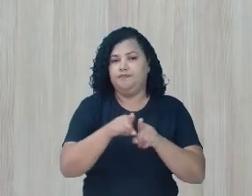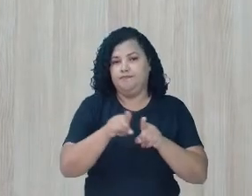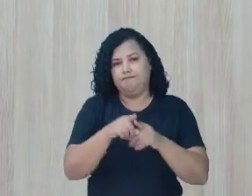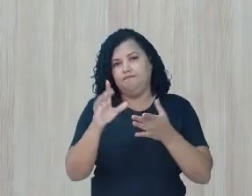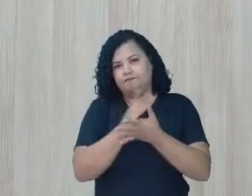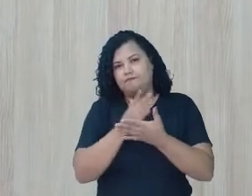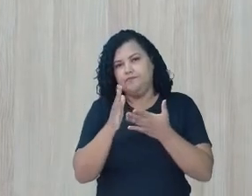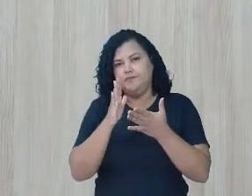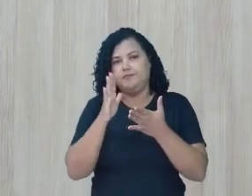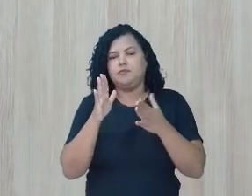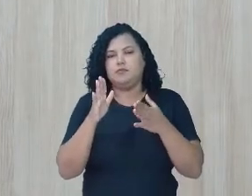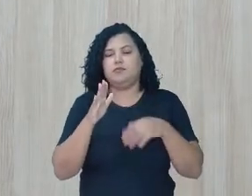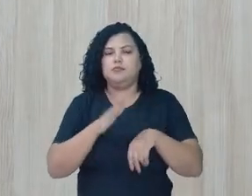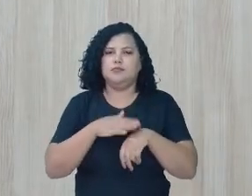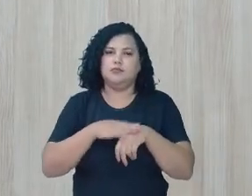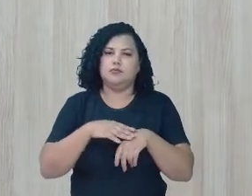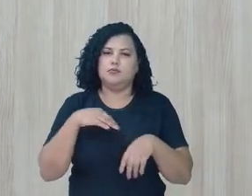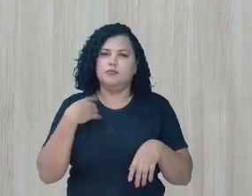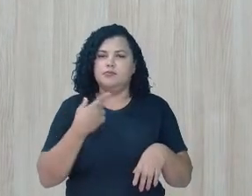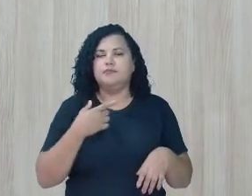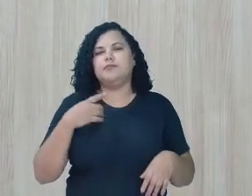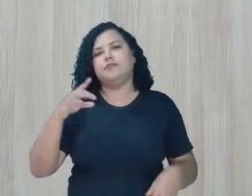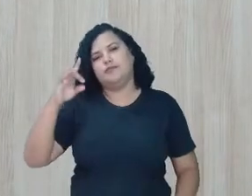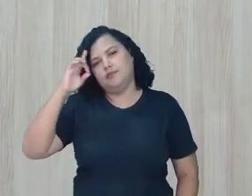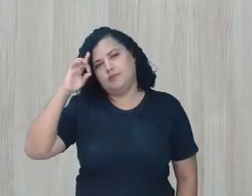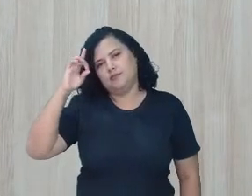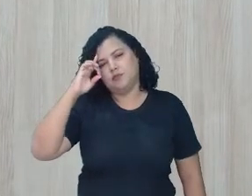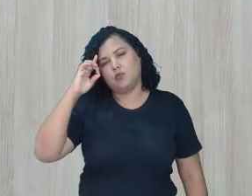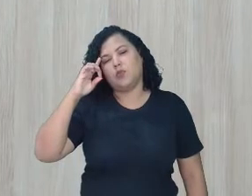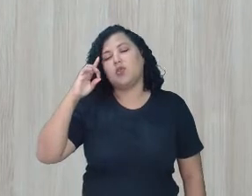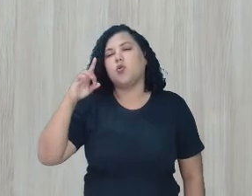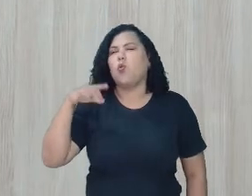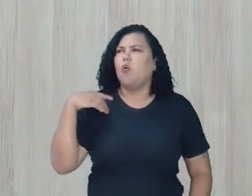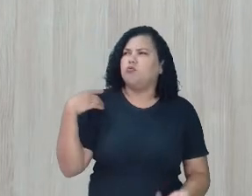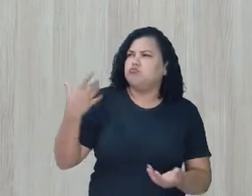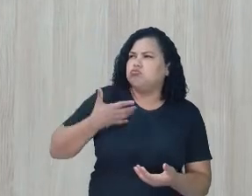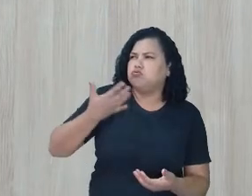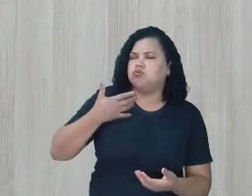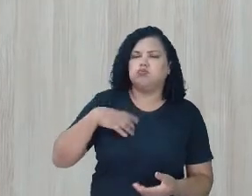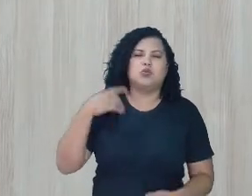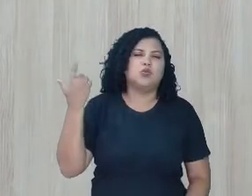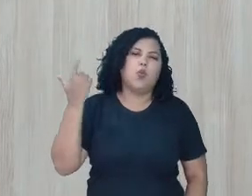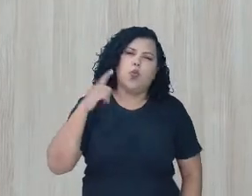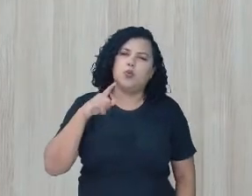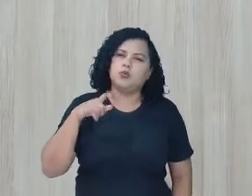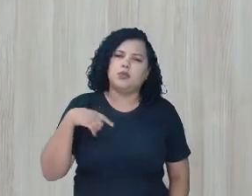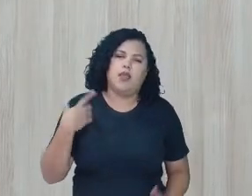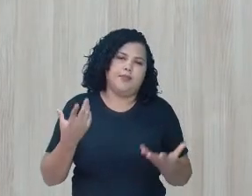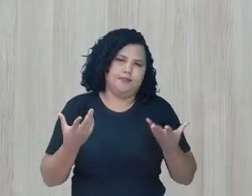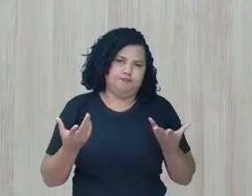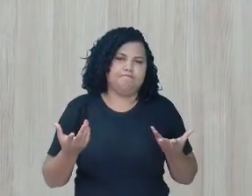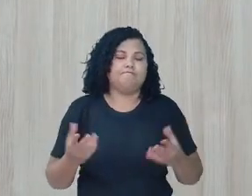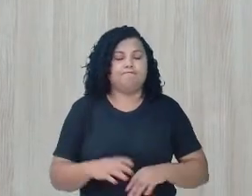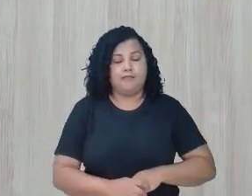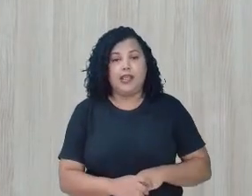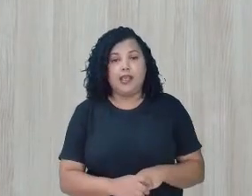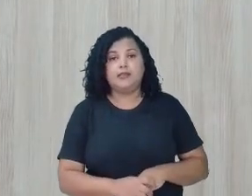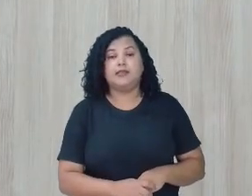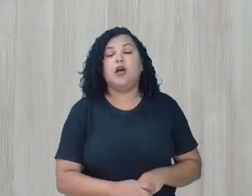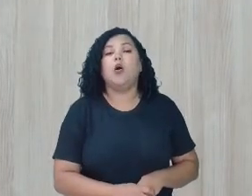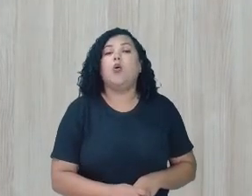muitas vezes pela correria do dia a dia a gente não consegue lidar bem com elas. Então a crônica vai ser um texto